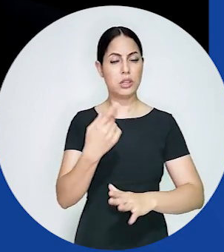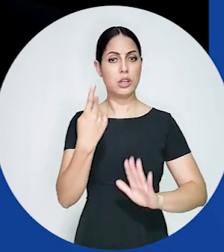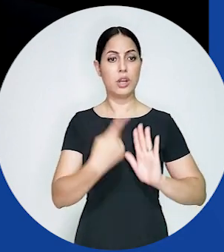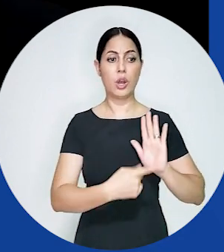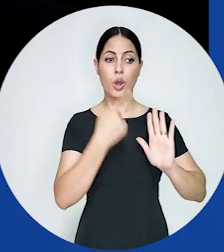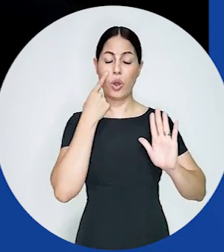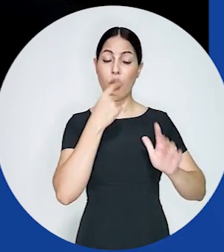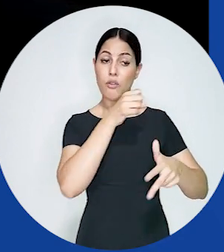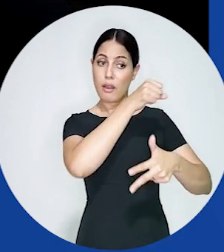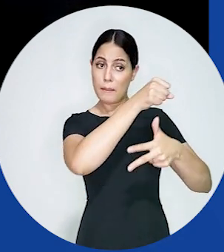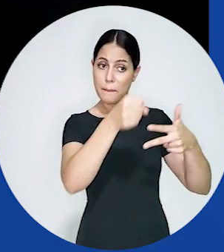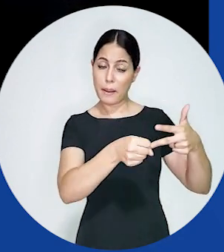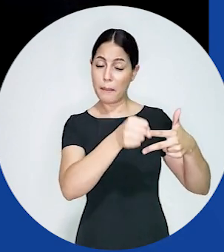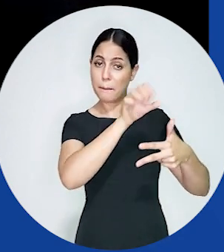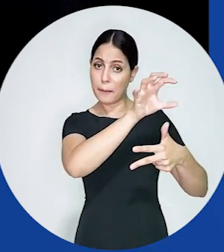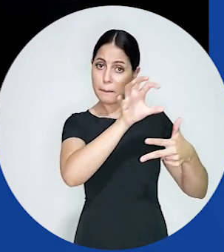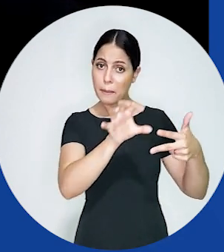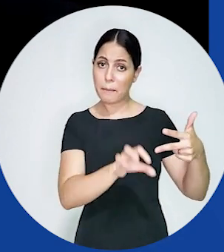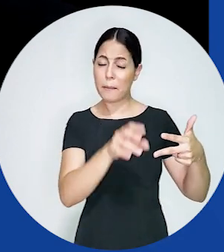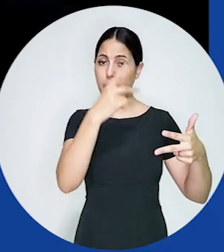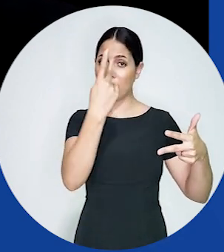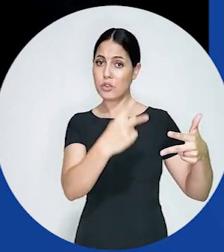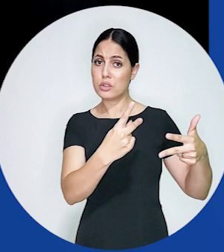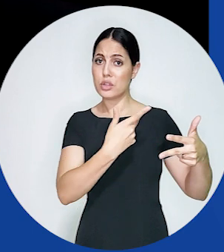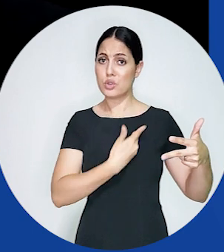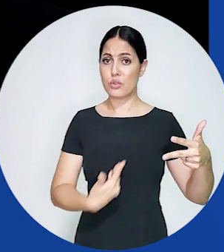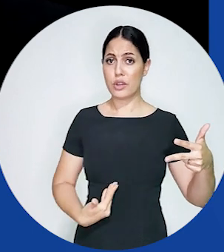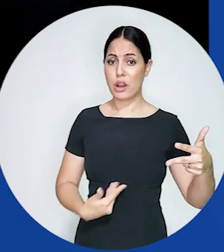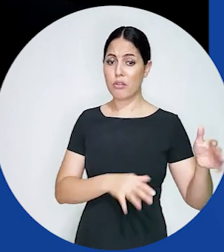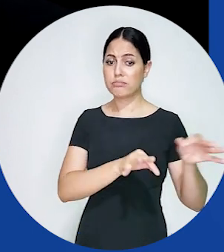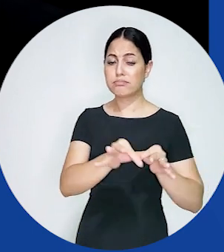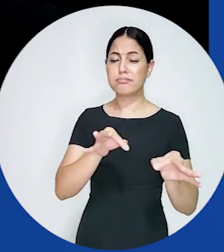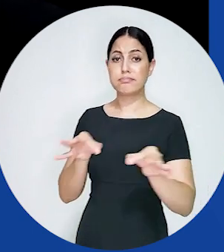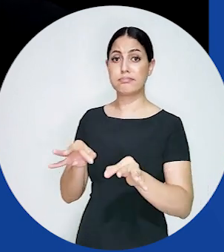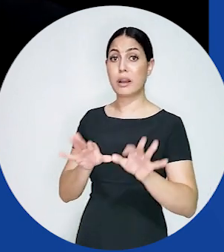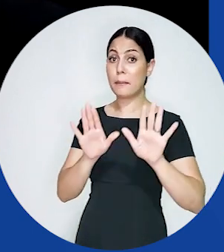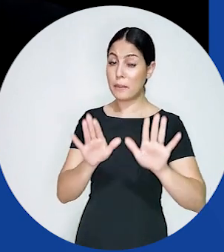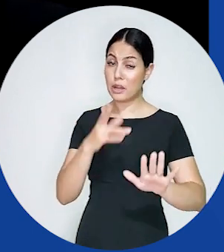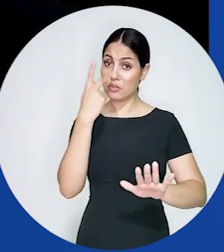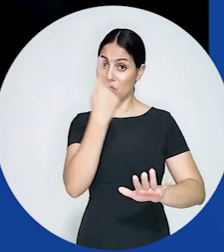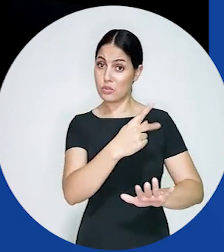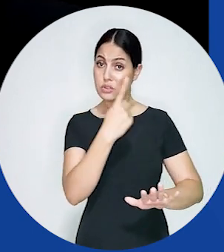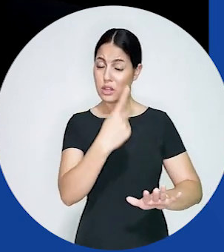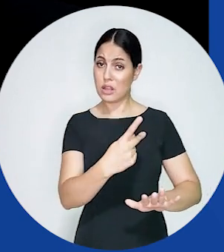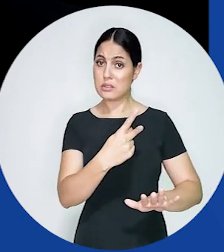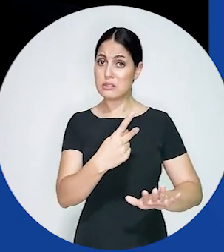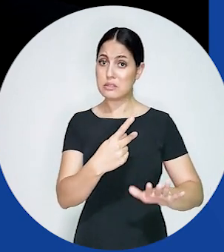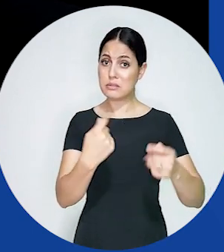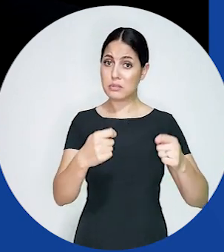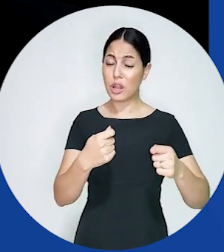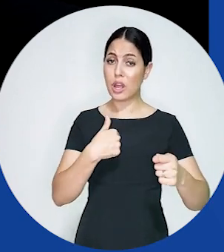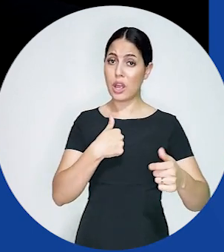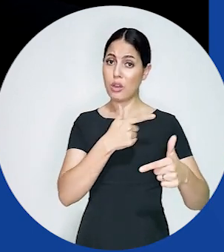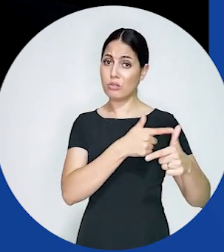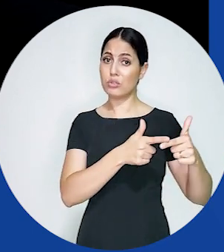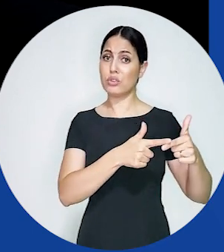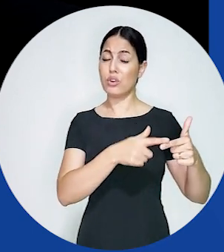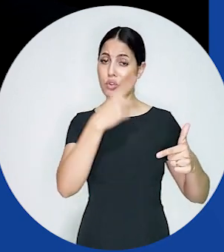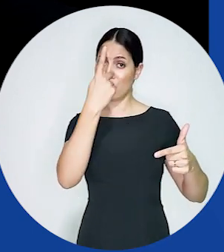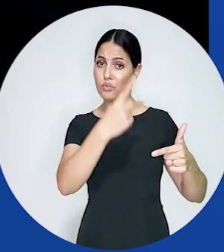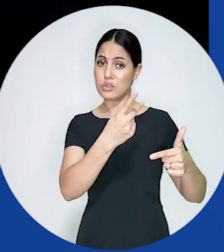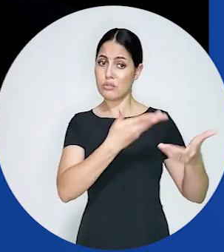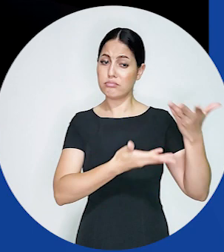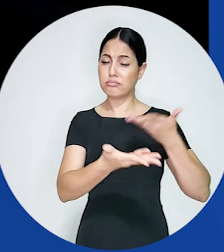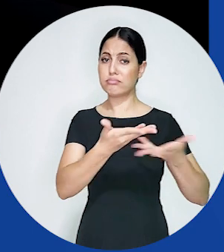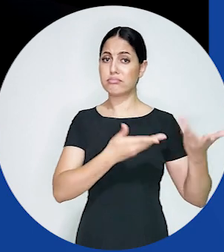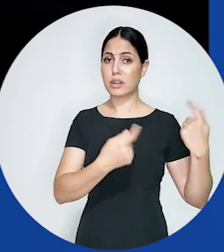aqui, minha gente, eu vou dividir os órgãos do poder para vocês poderem governar aí, mas vocês têm que, como apenas estou